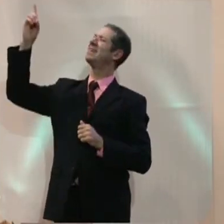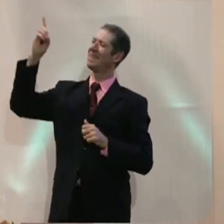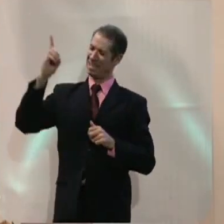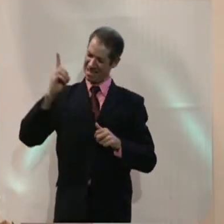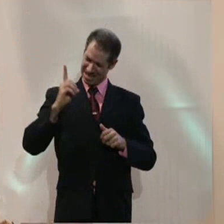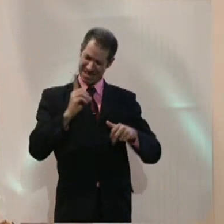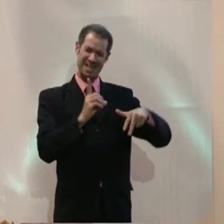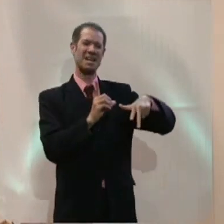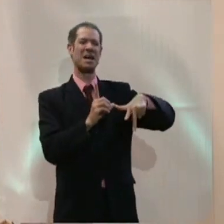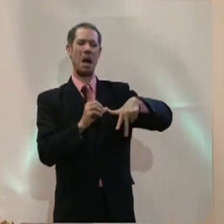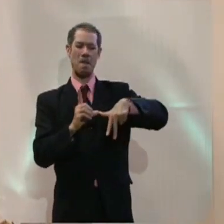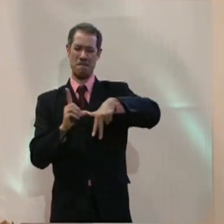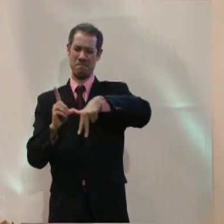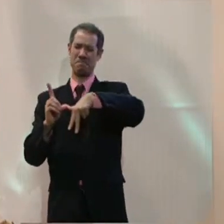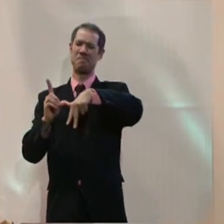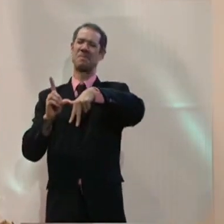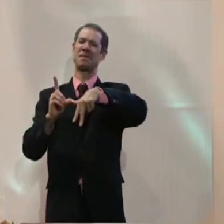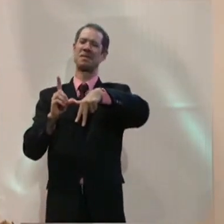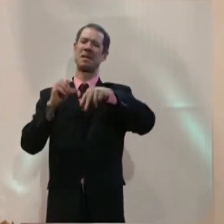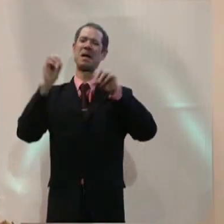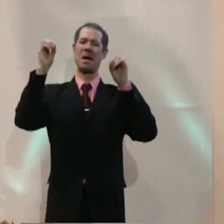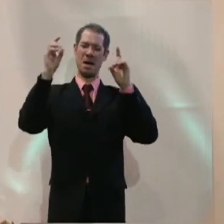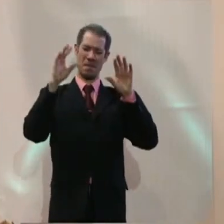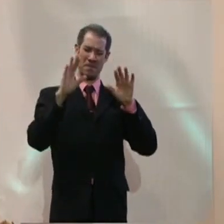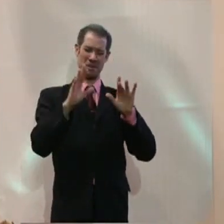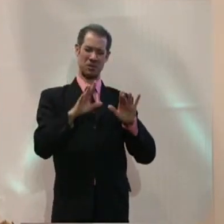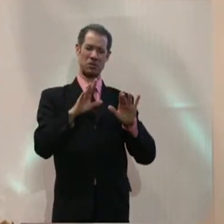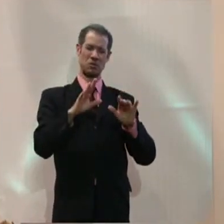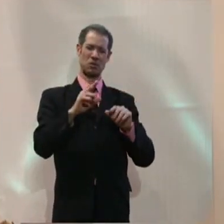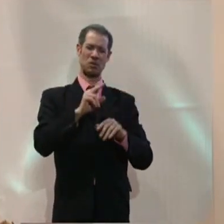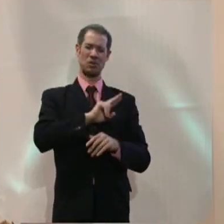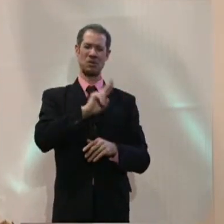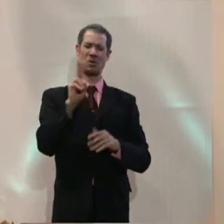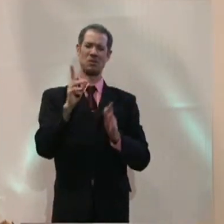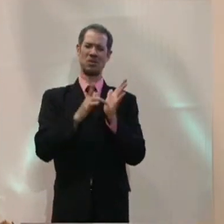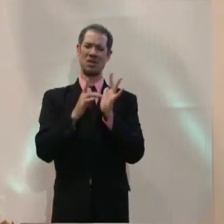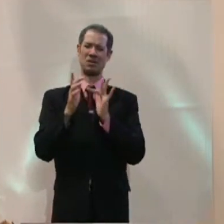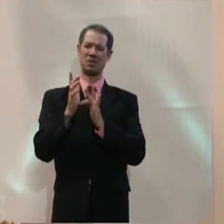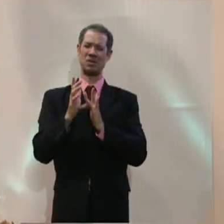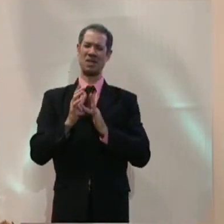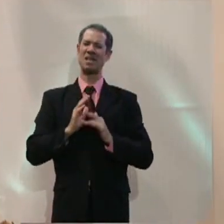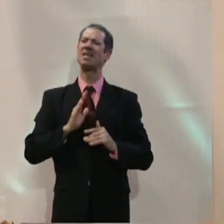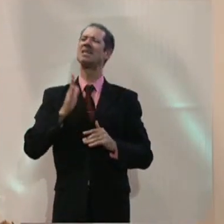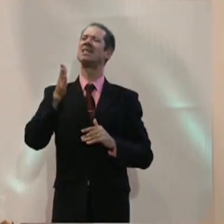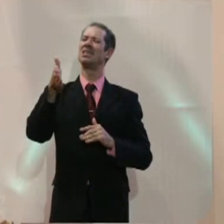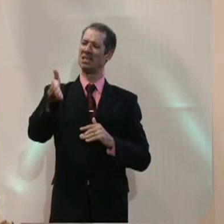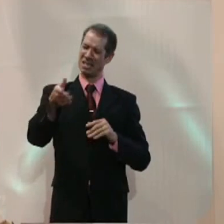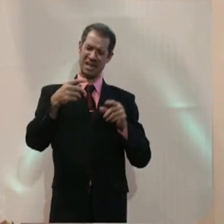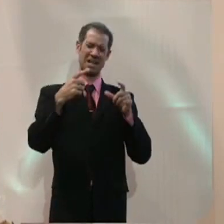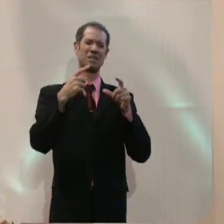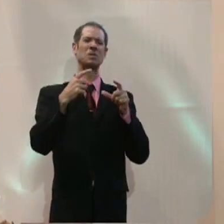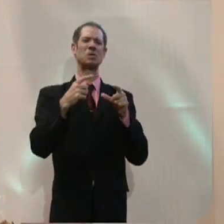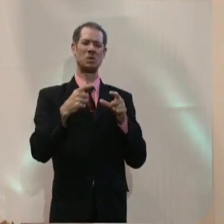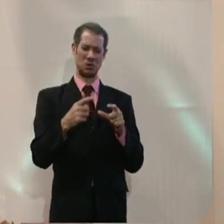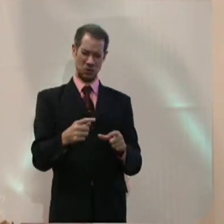com eles, de tal maneira que eles possam crescer e chegar no lugar que o Senhor preparou de